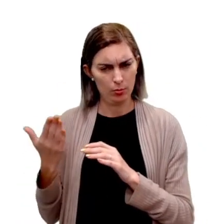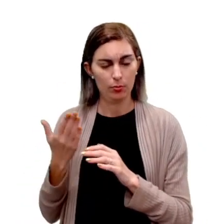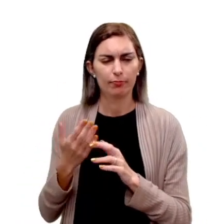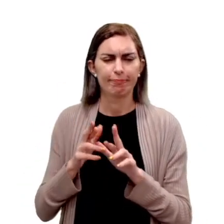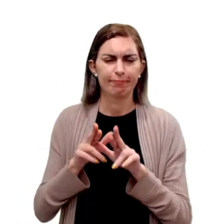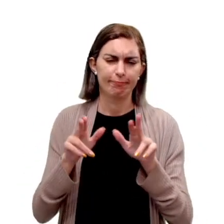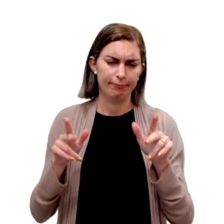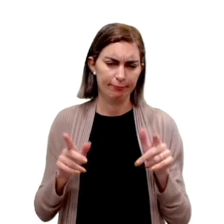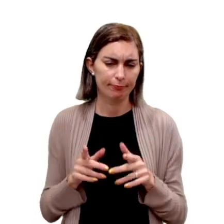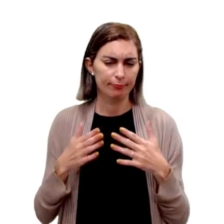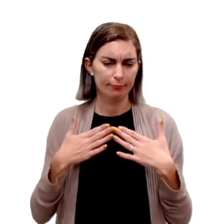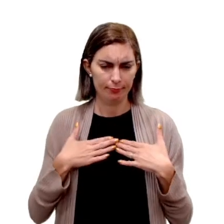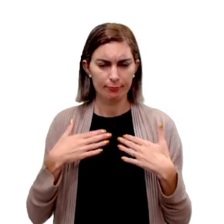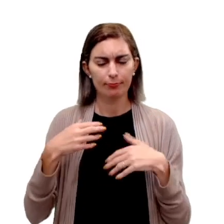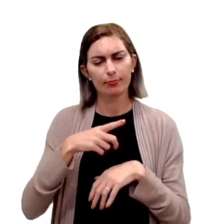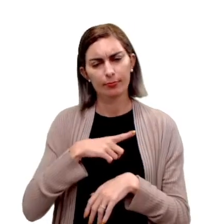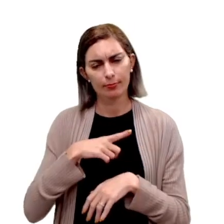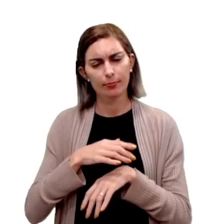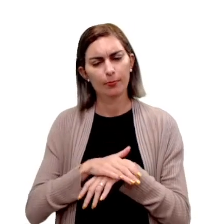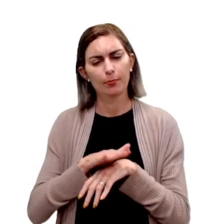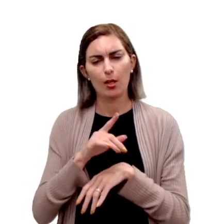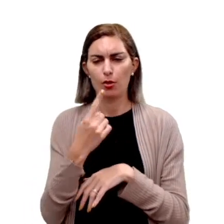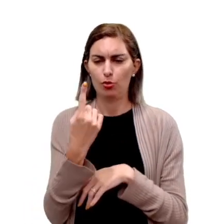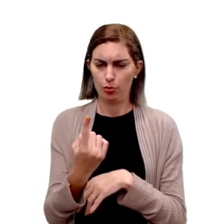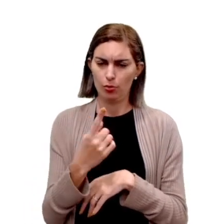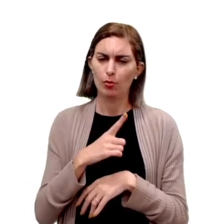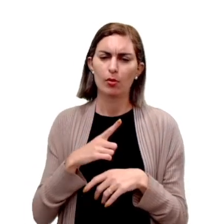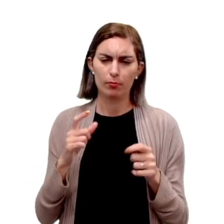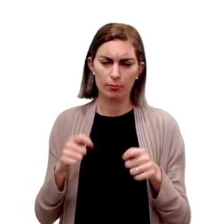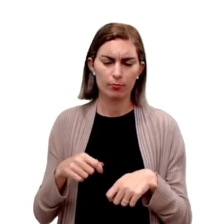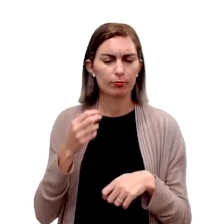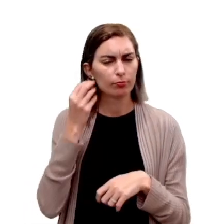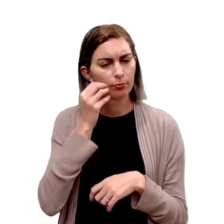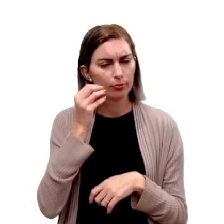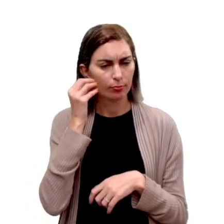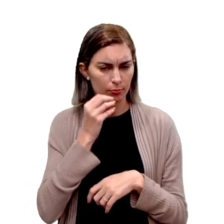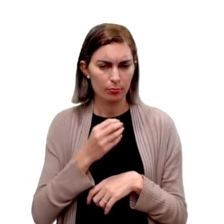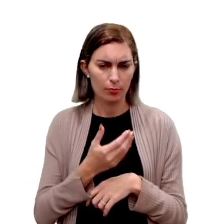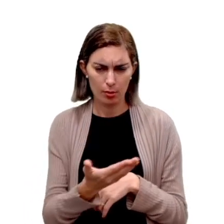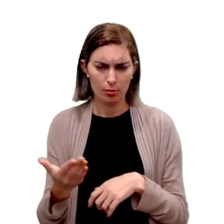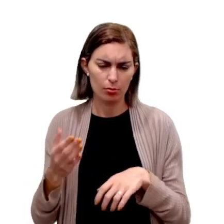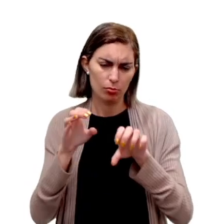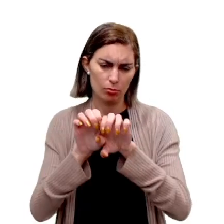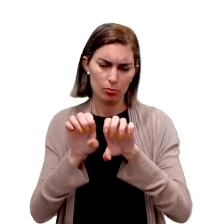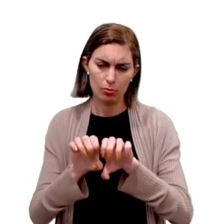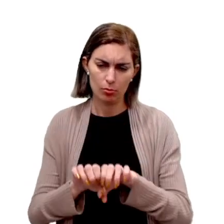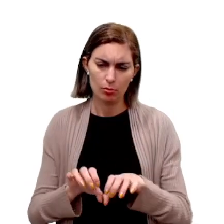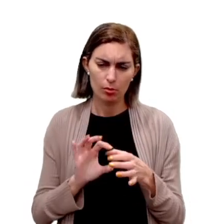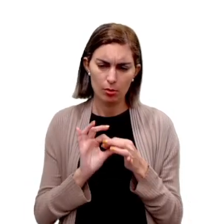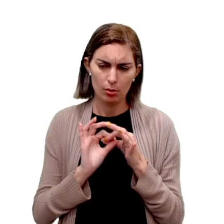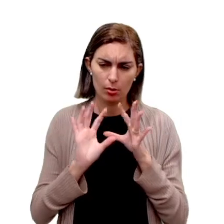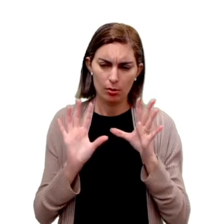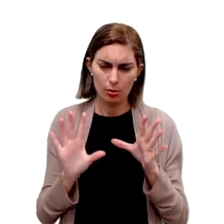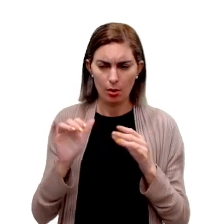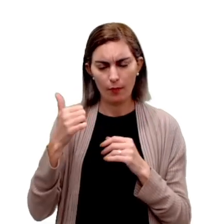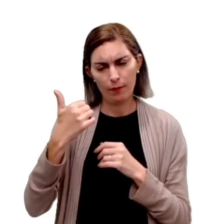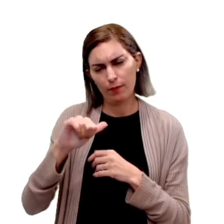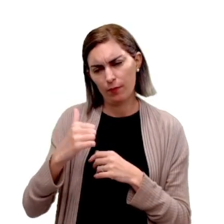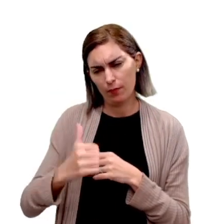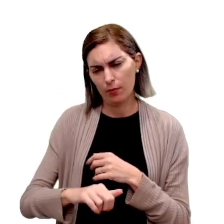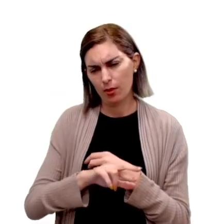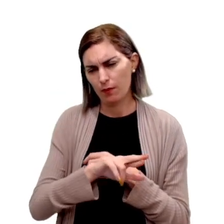seja, eu vou ter mais de uma condição para testar. Essa estrutura vai permitir que você avalie